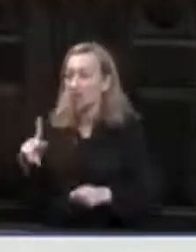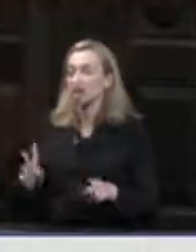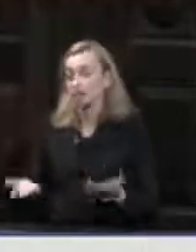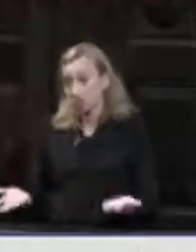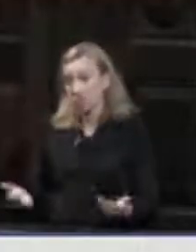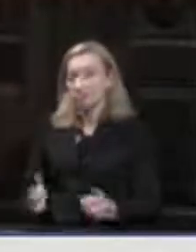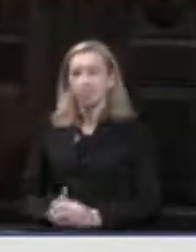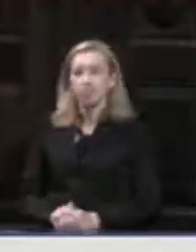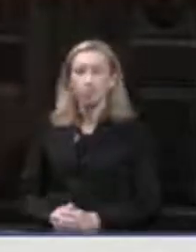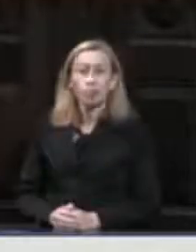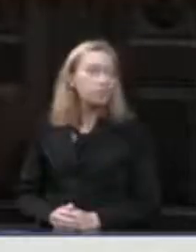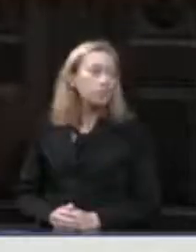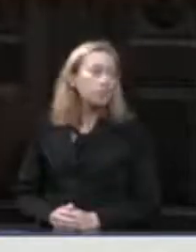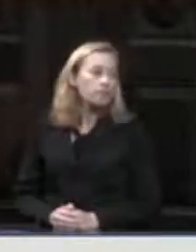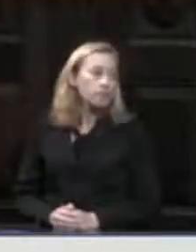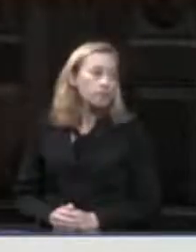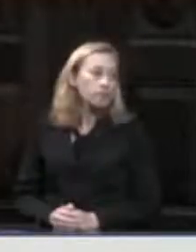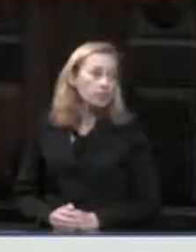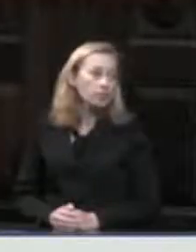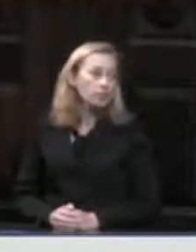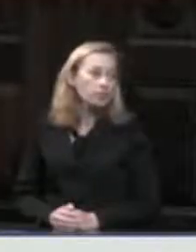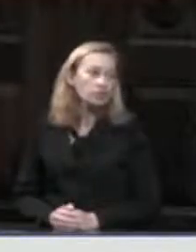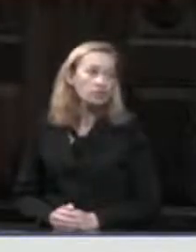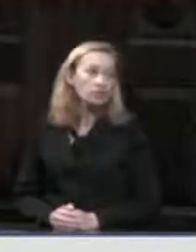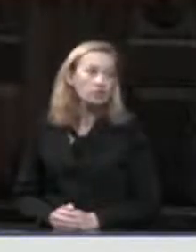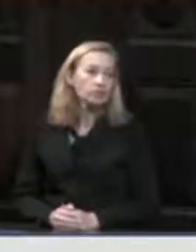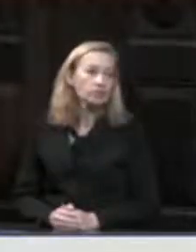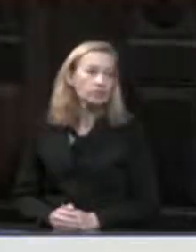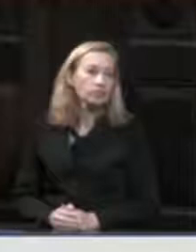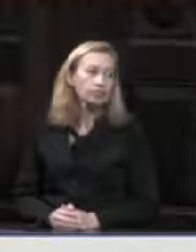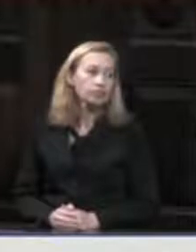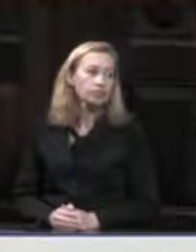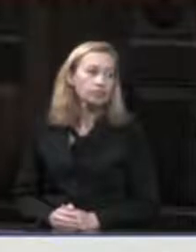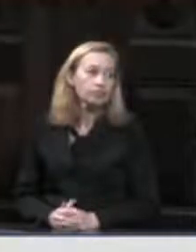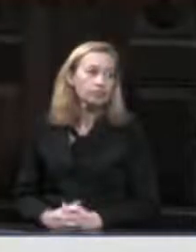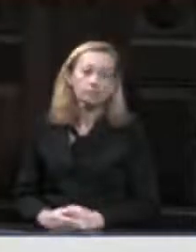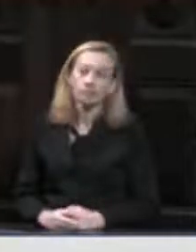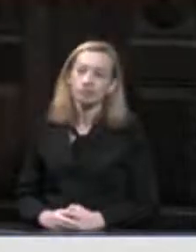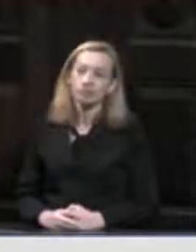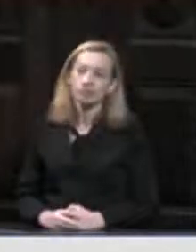vão virar alvo. Não vai ser